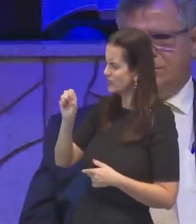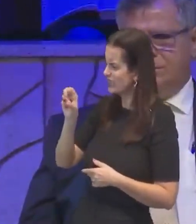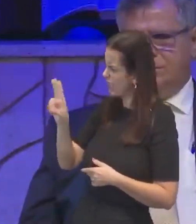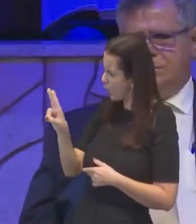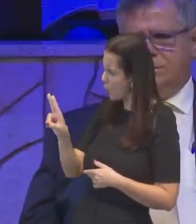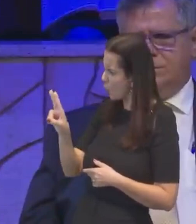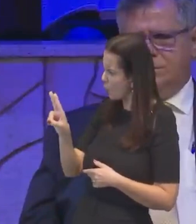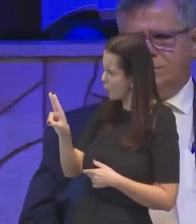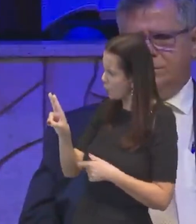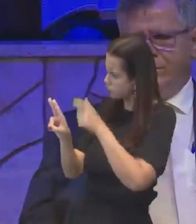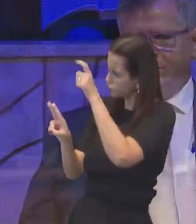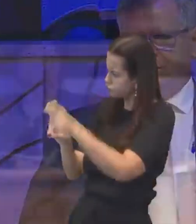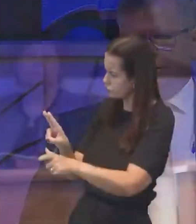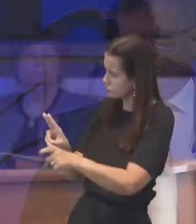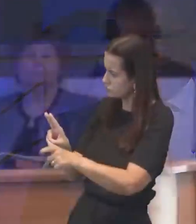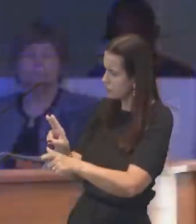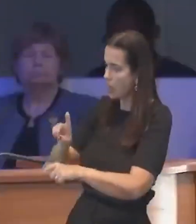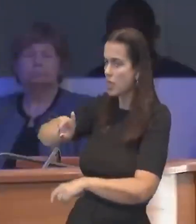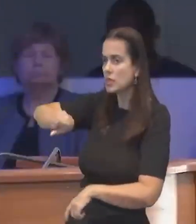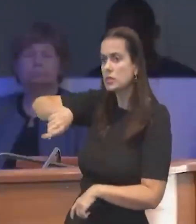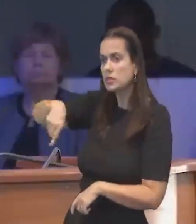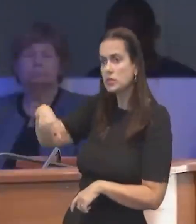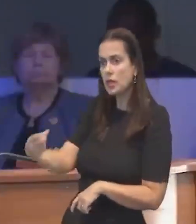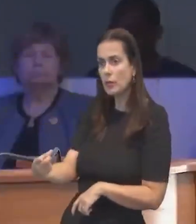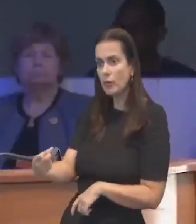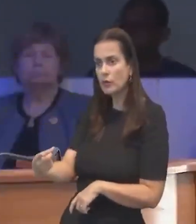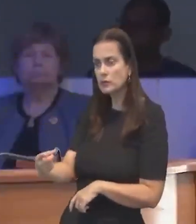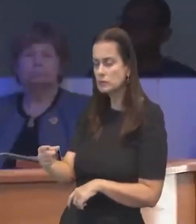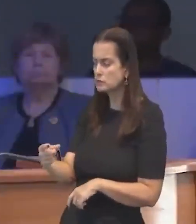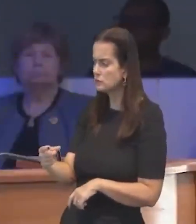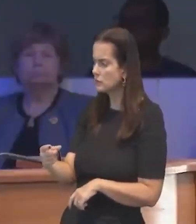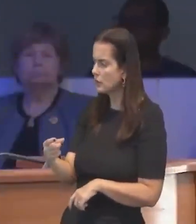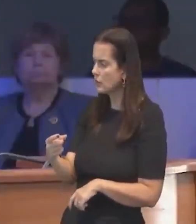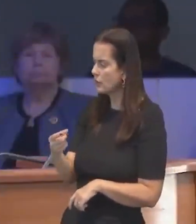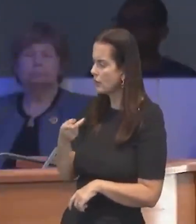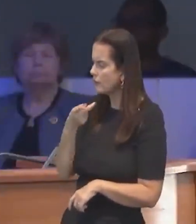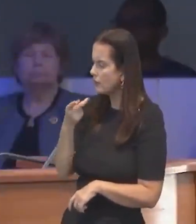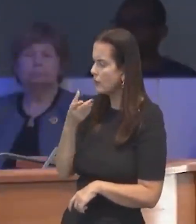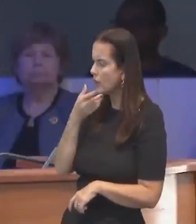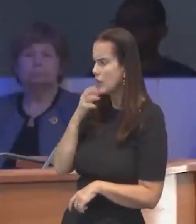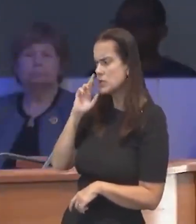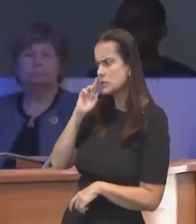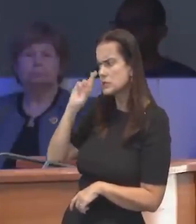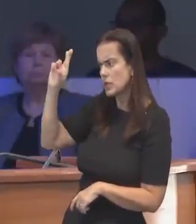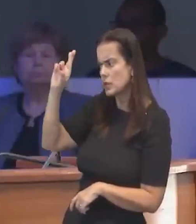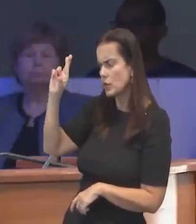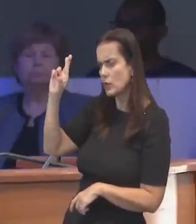Depois ela cresce um pouco e ela começa a chamá-lo de Senhor.